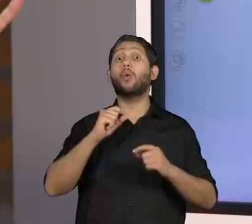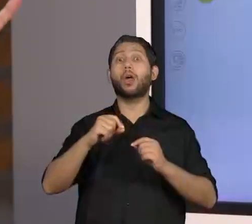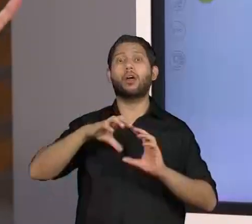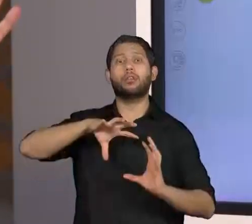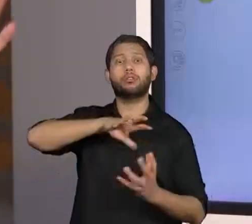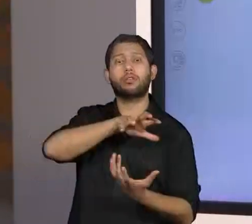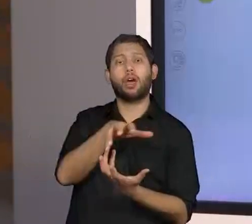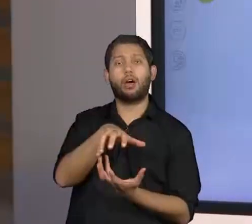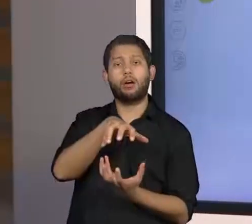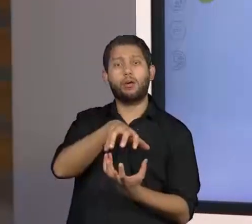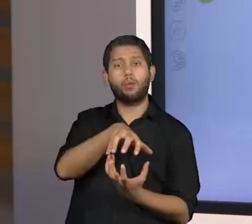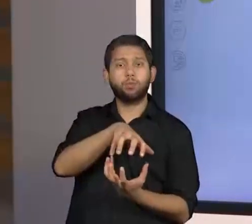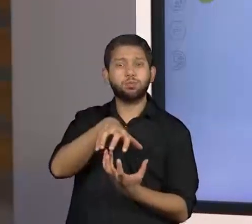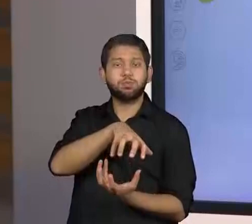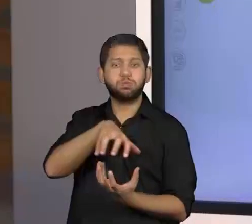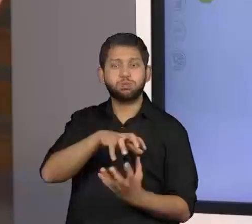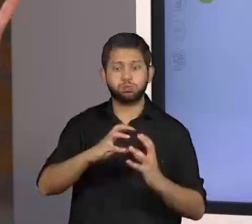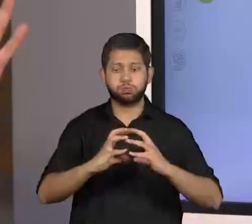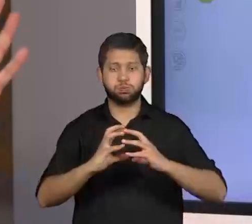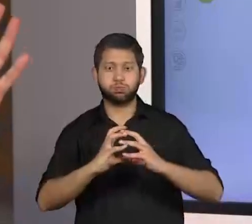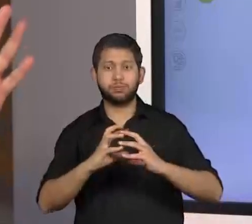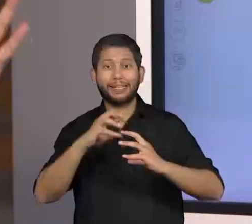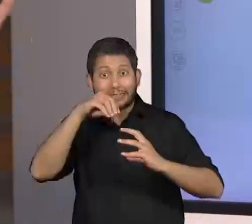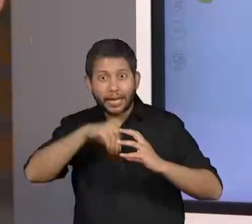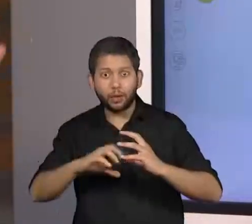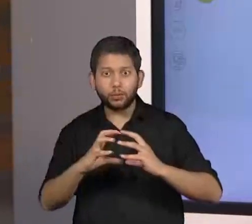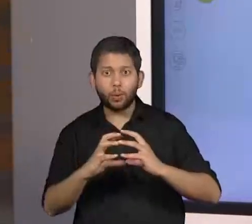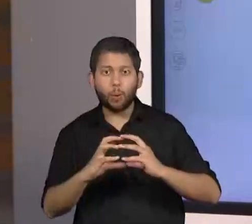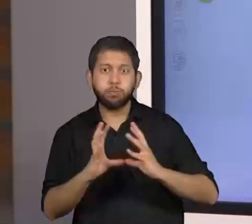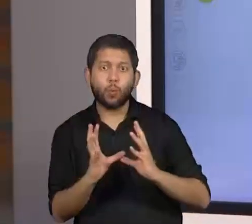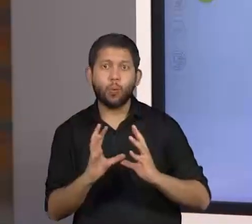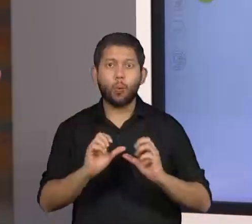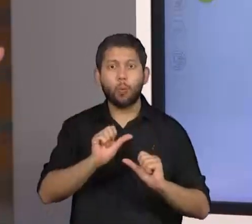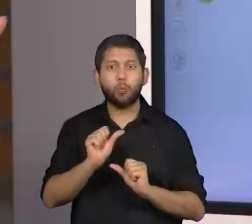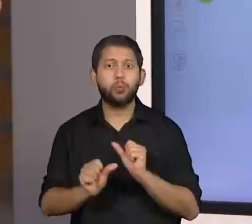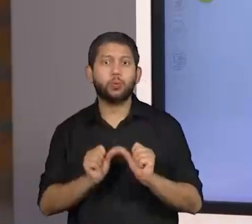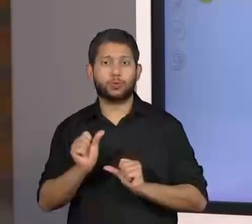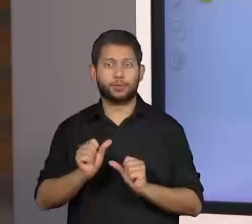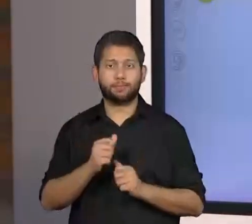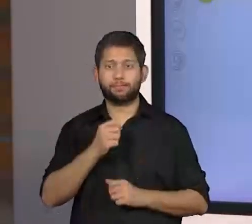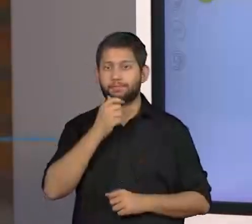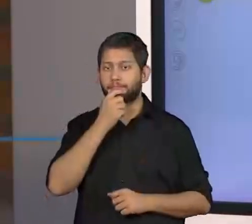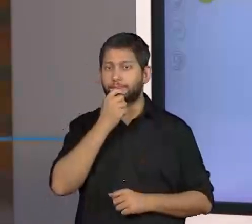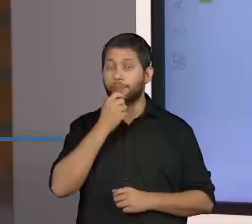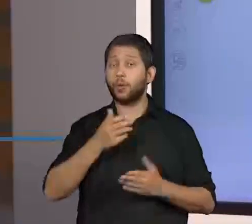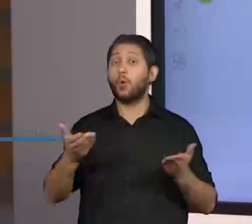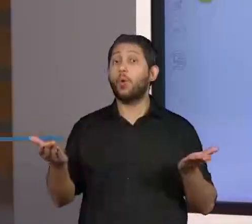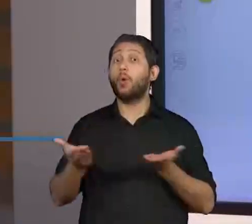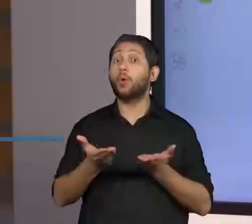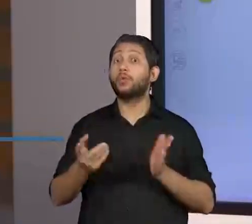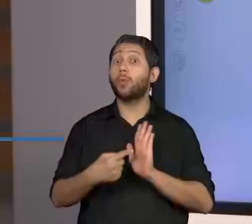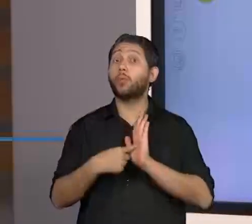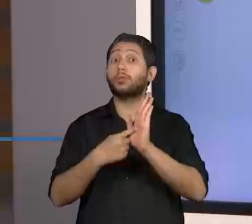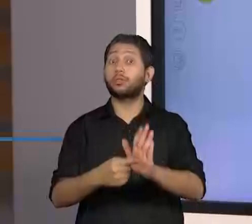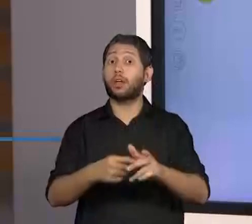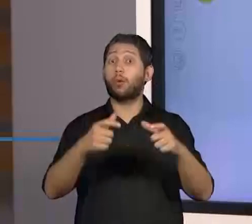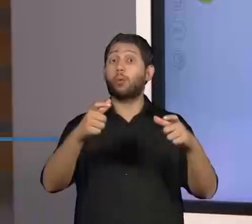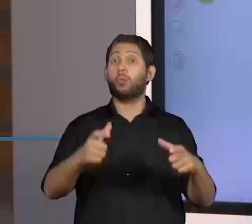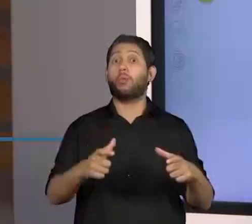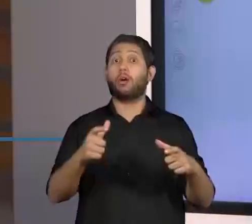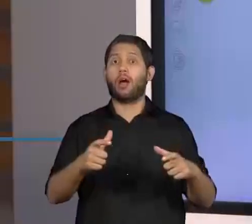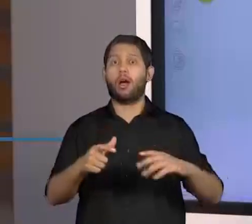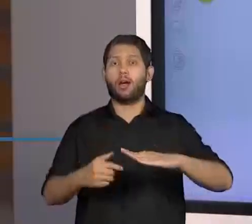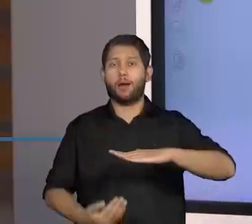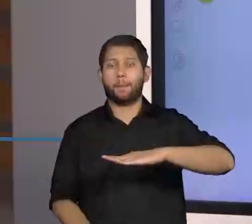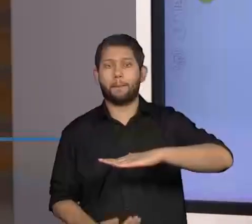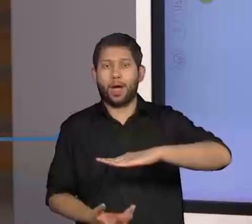agentes internos. Hoje nós vamos falar formação das paisagens, agentes externos.